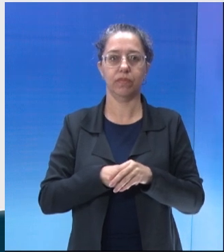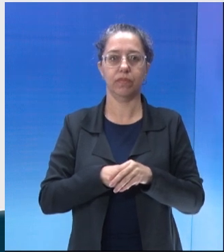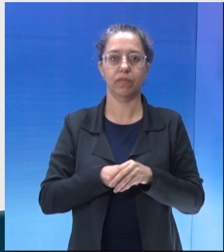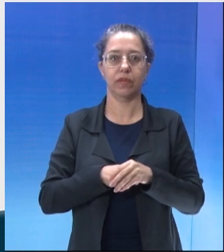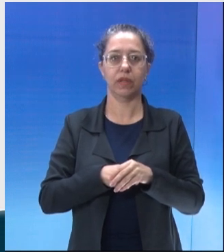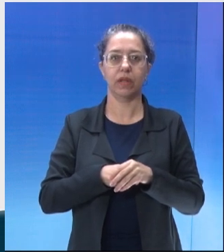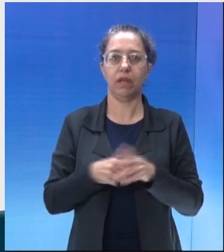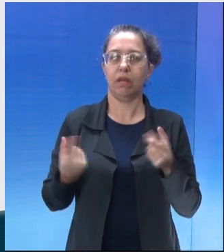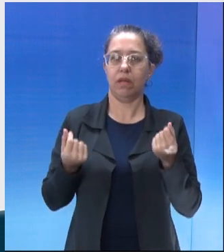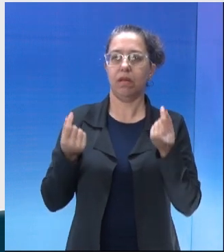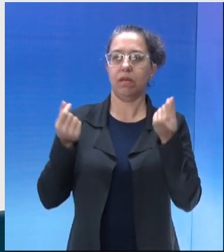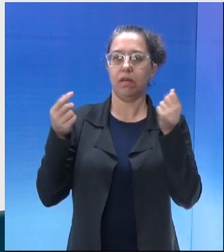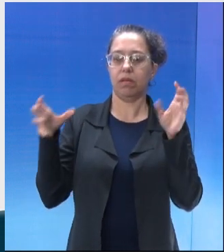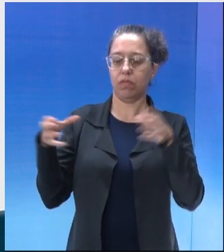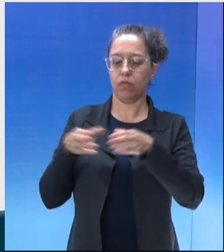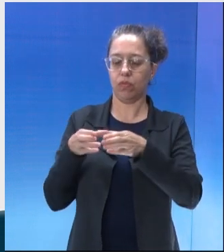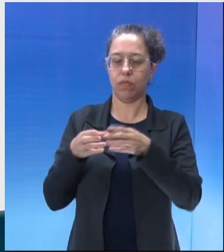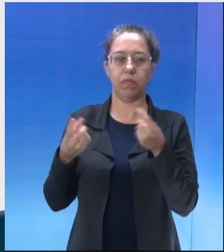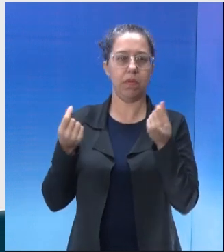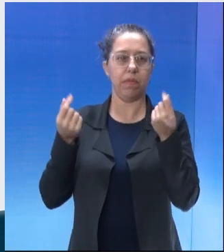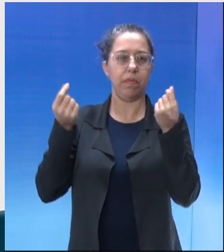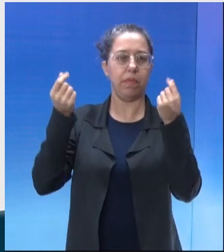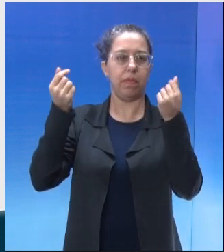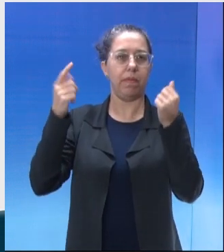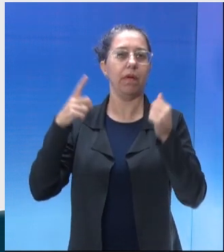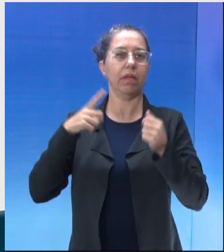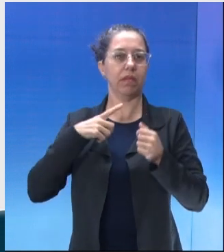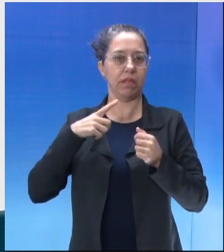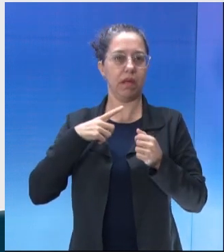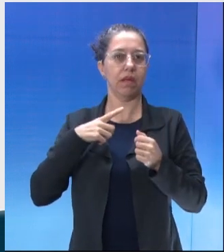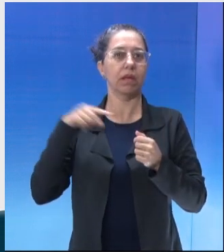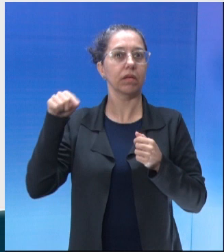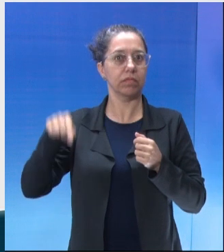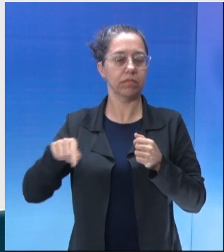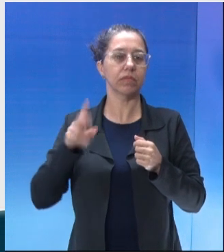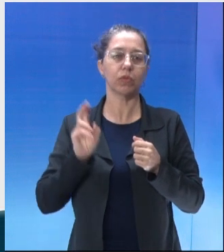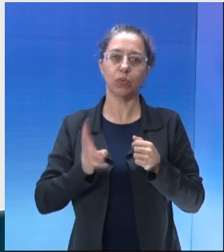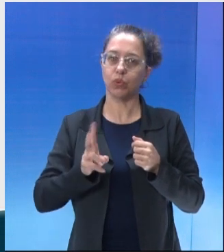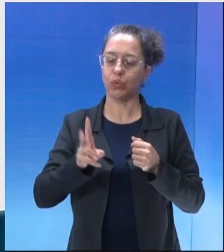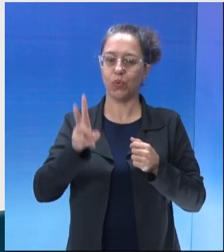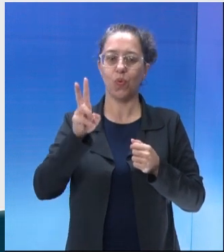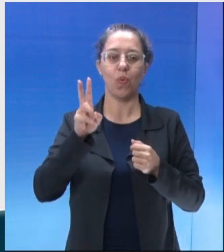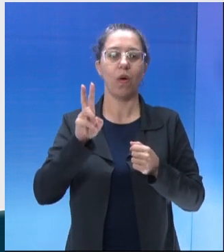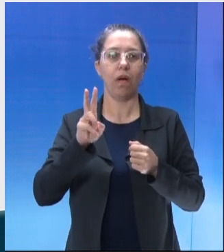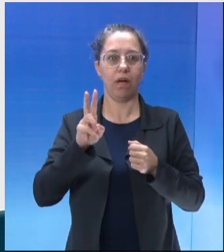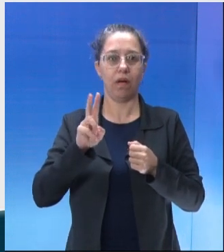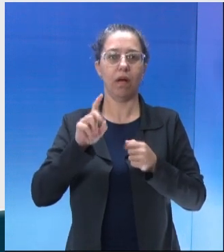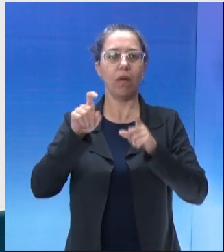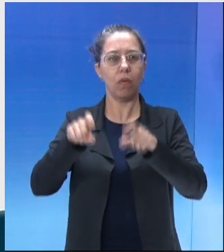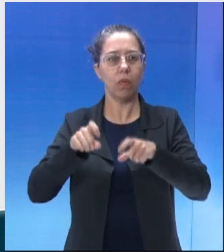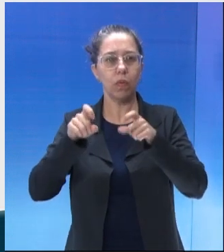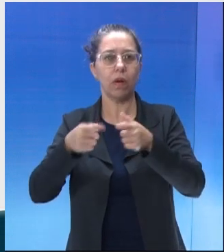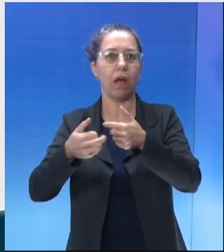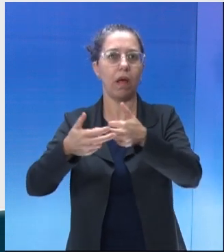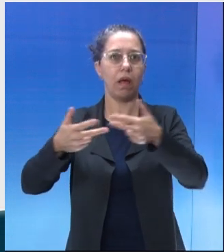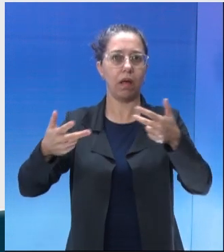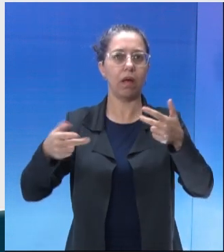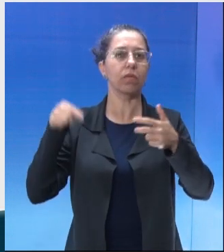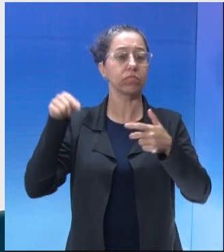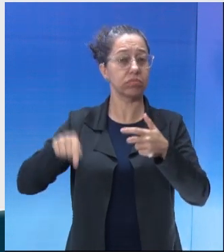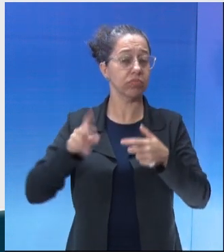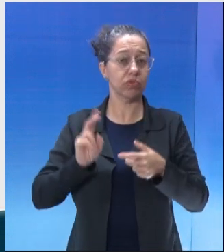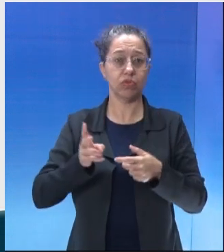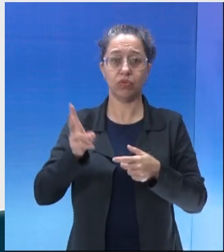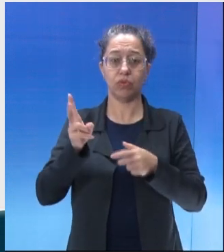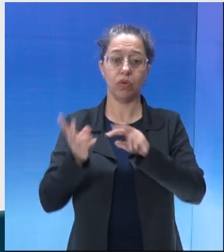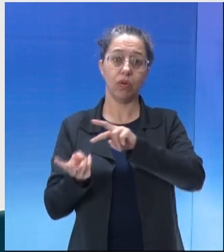elite em 1850 continuou agrária. A elite só veio a se urbanizar